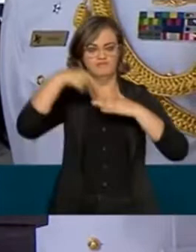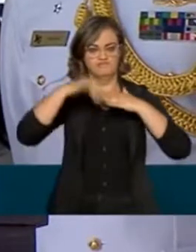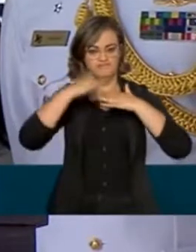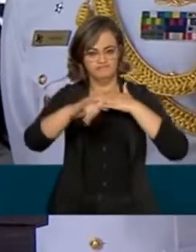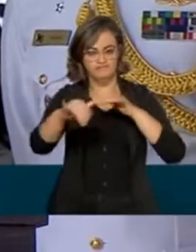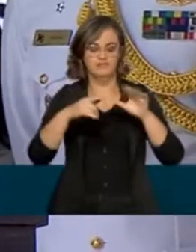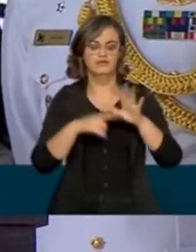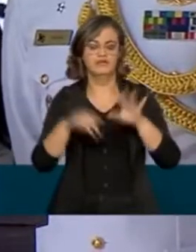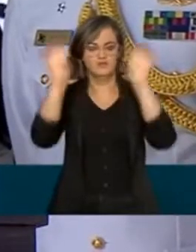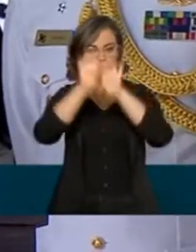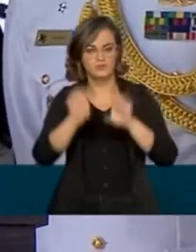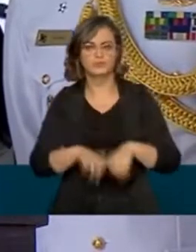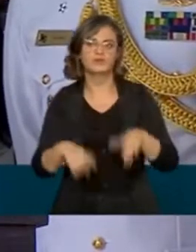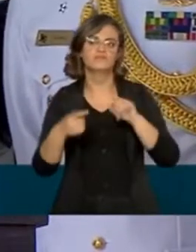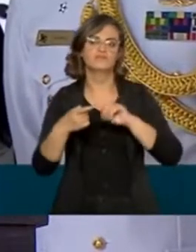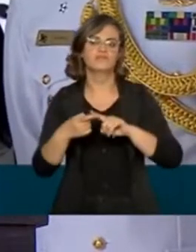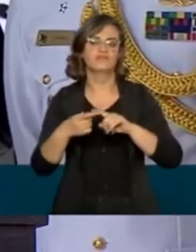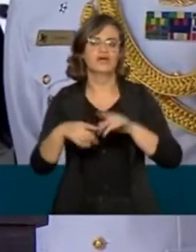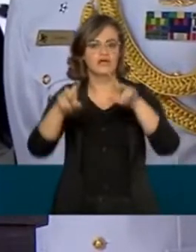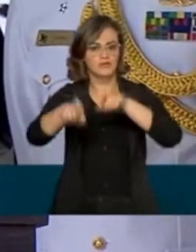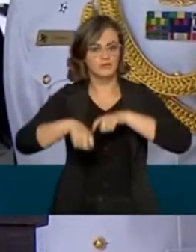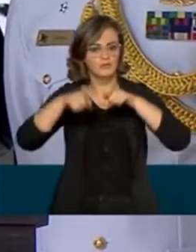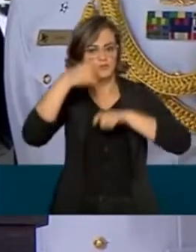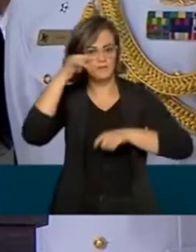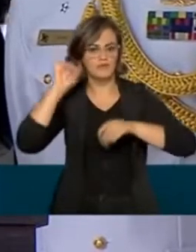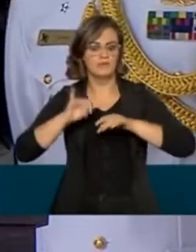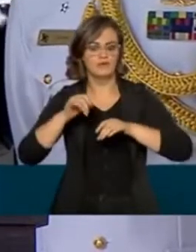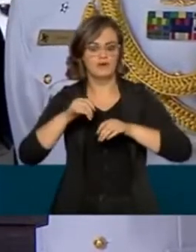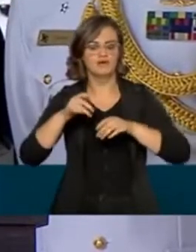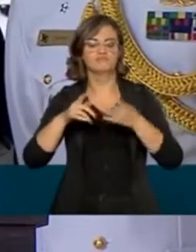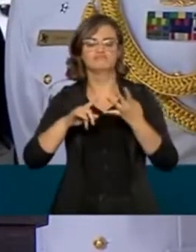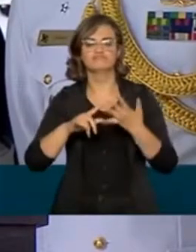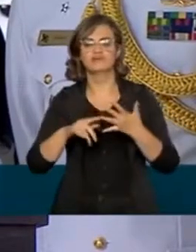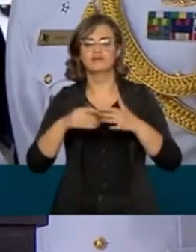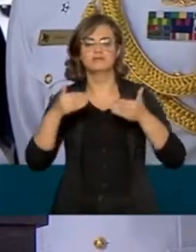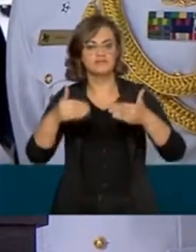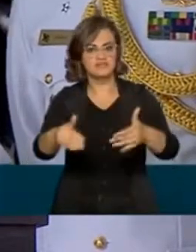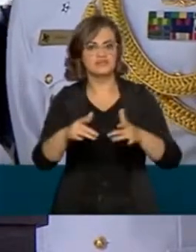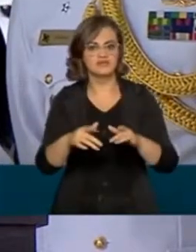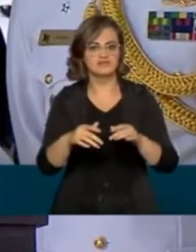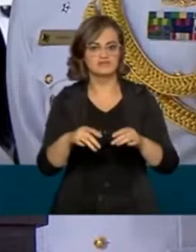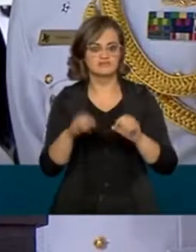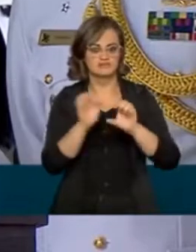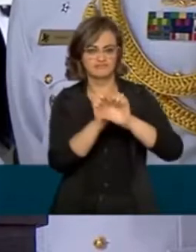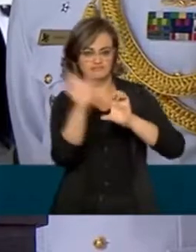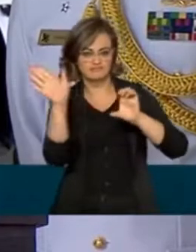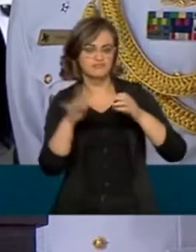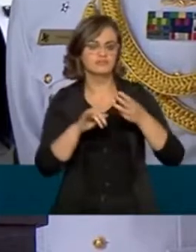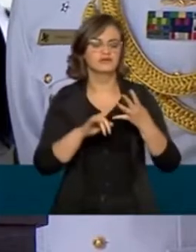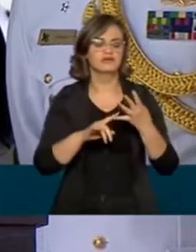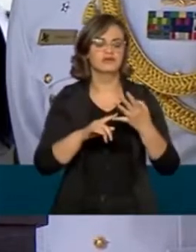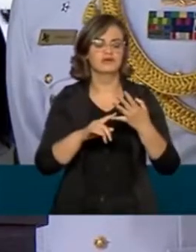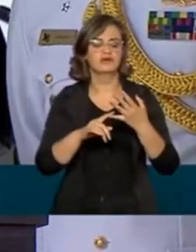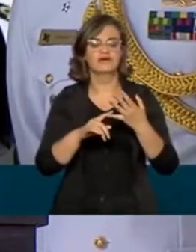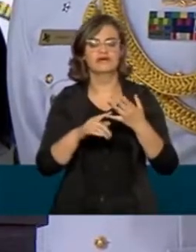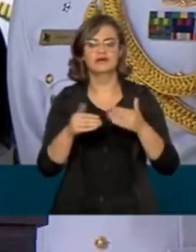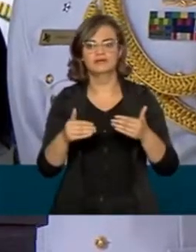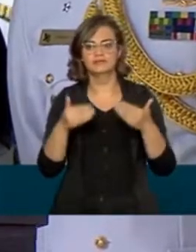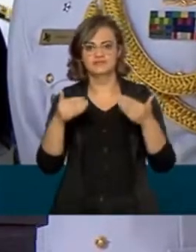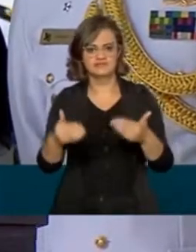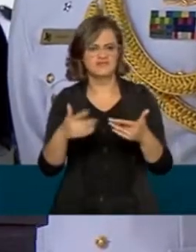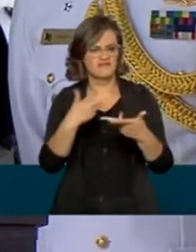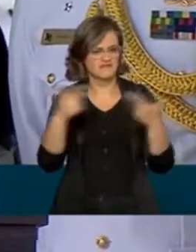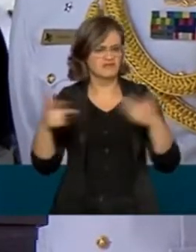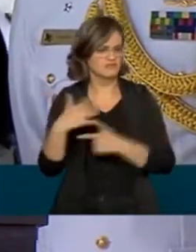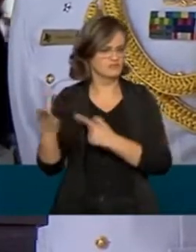Energia, Infraestrutura, Agricultura, Pecuária e Abastecimento, Ministério da Ciência e Tecnologia e Inovação,